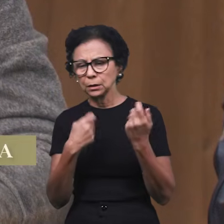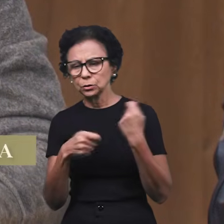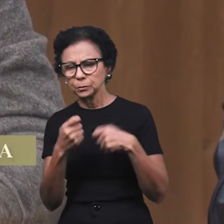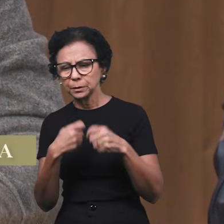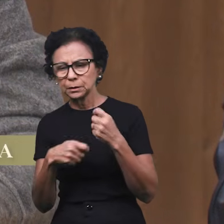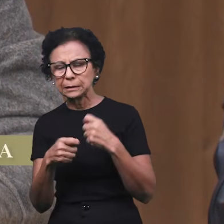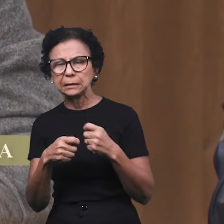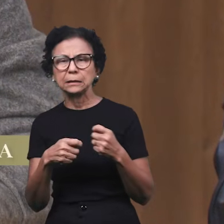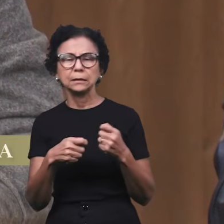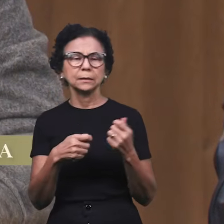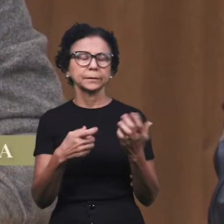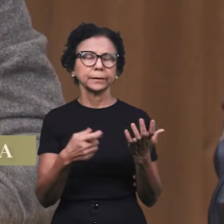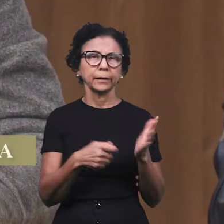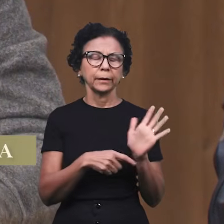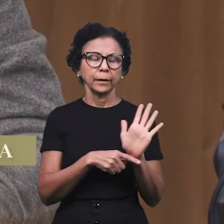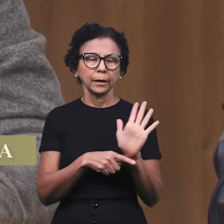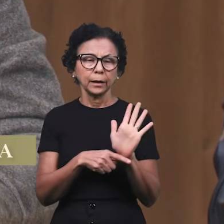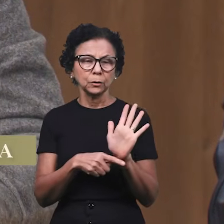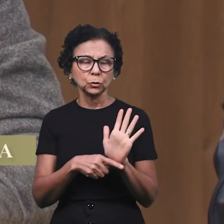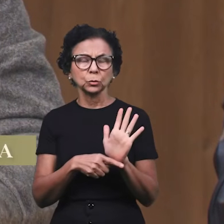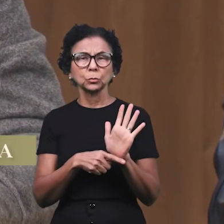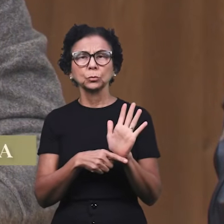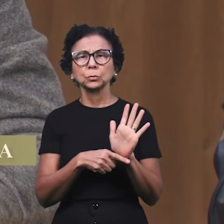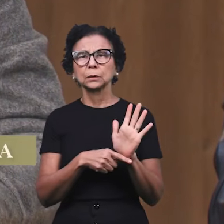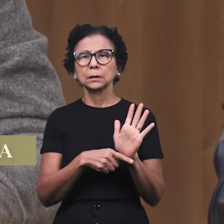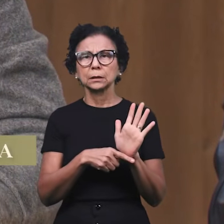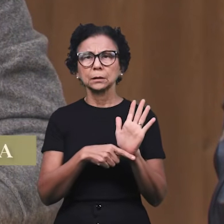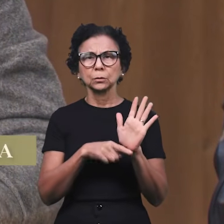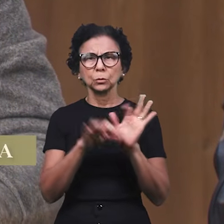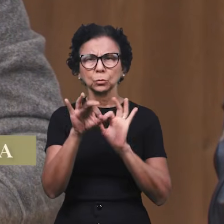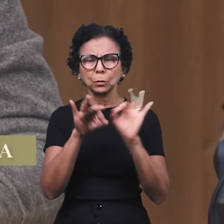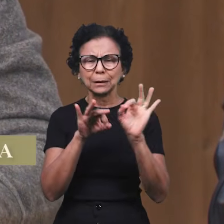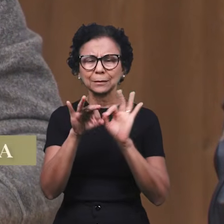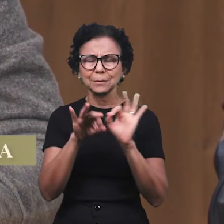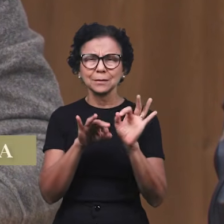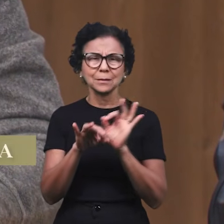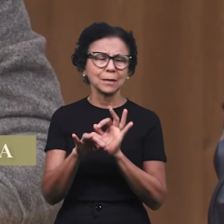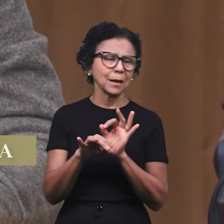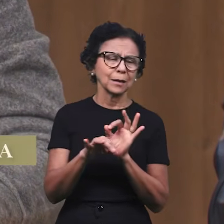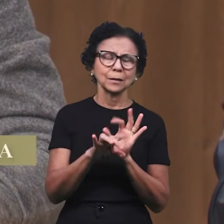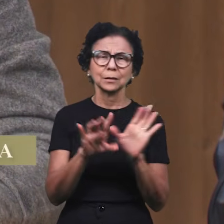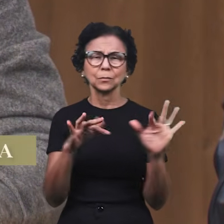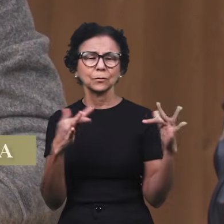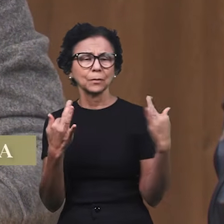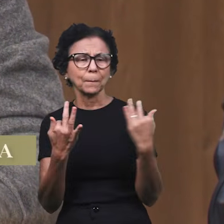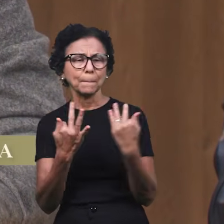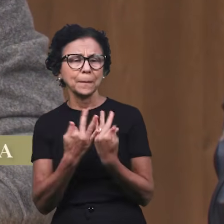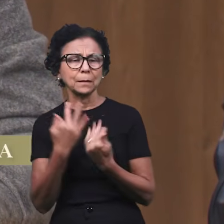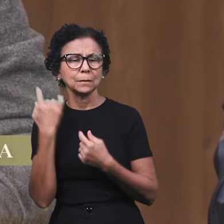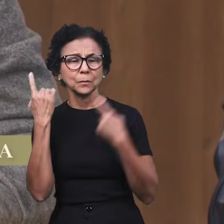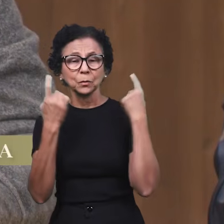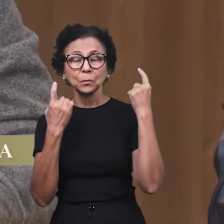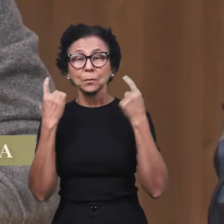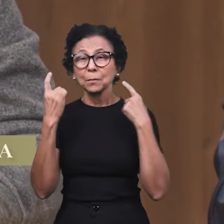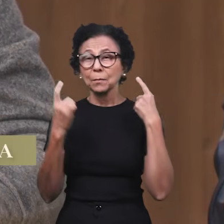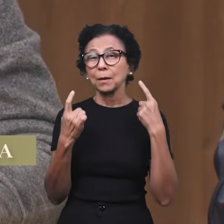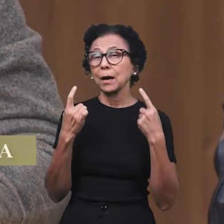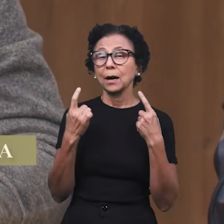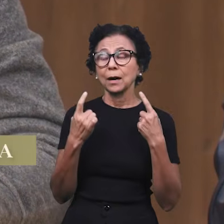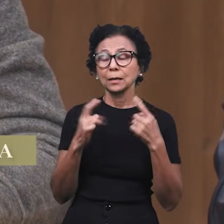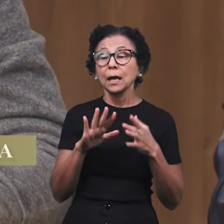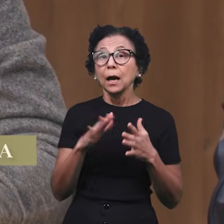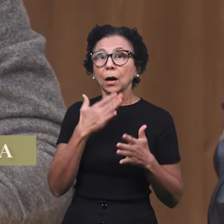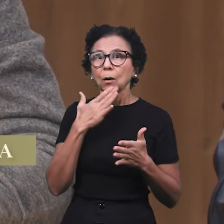o lar, de sempre ali procurar auxiliar o marido nesse aspecto, né? Precisa de um recurso para a